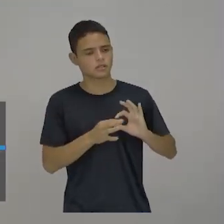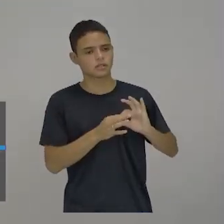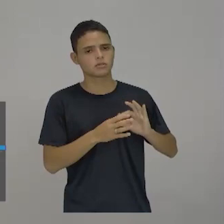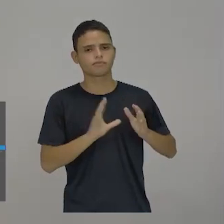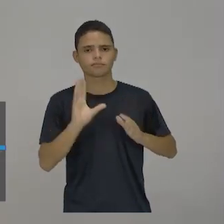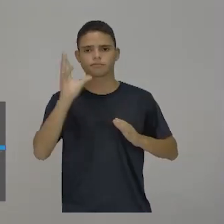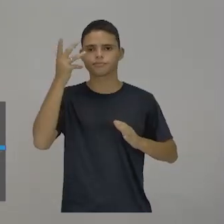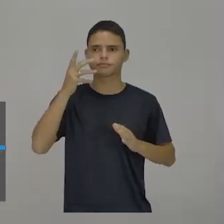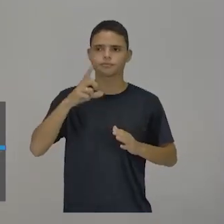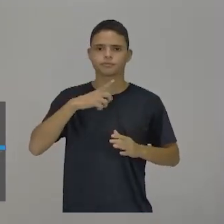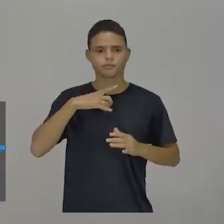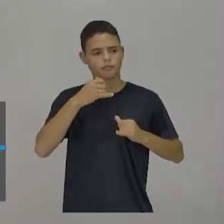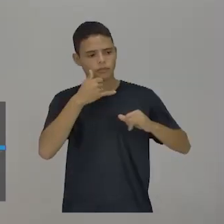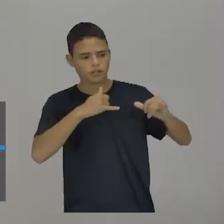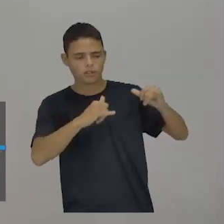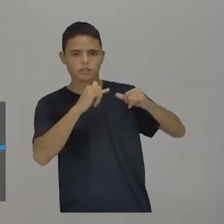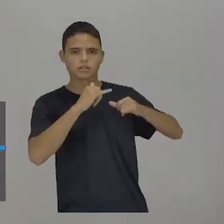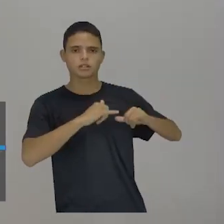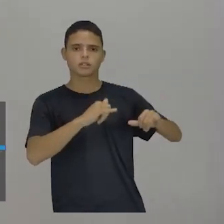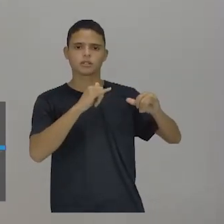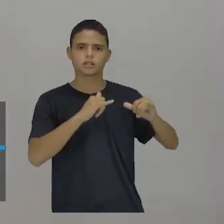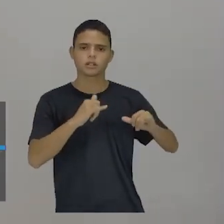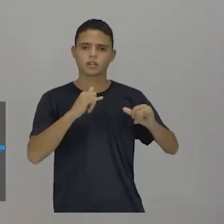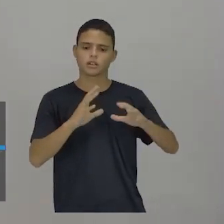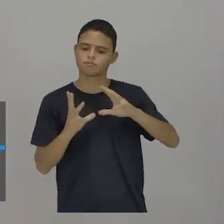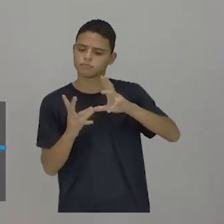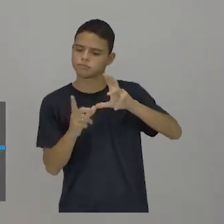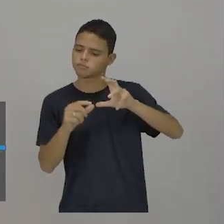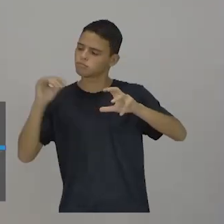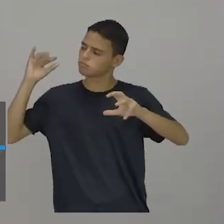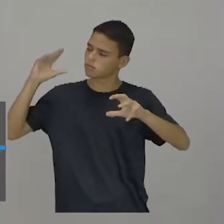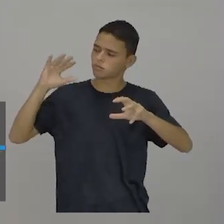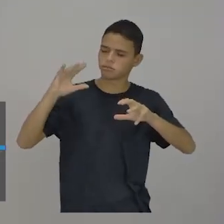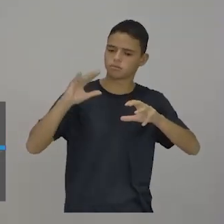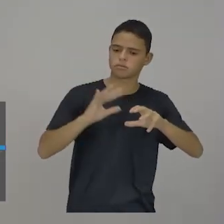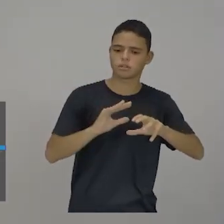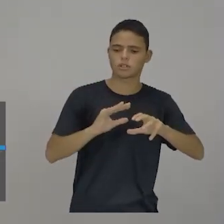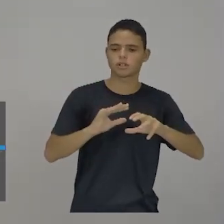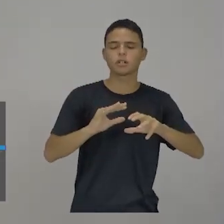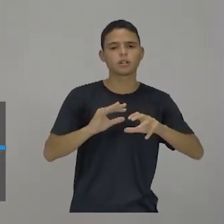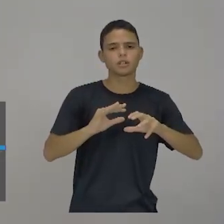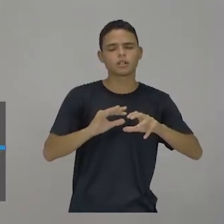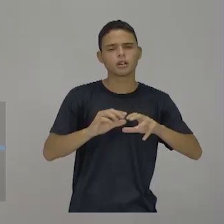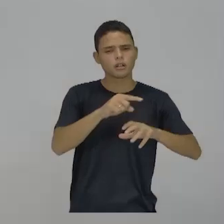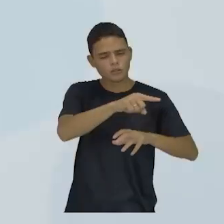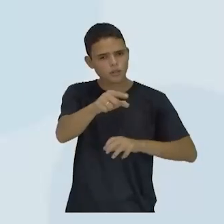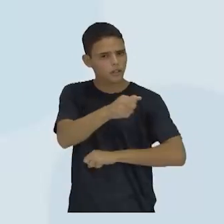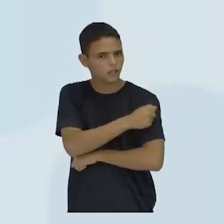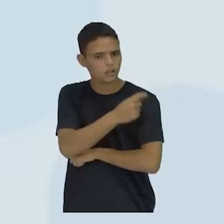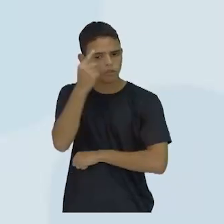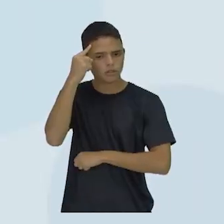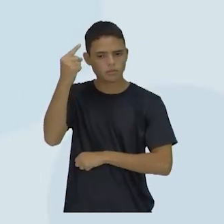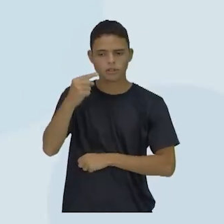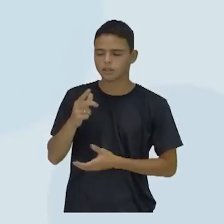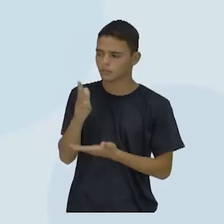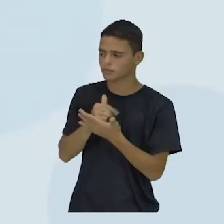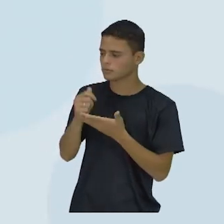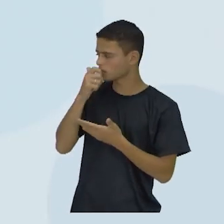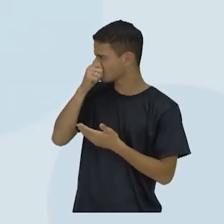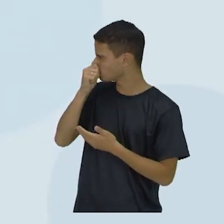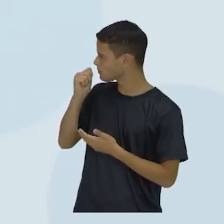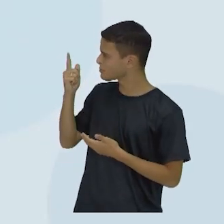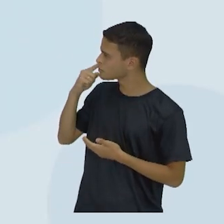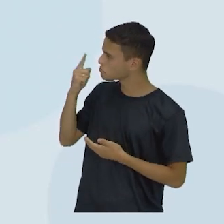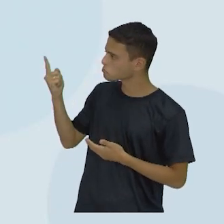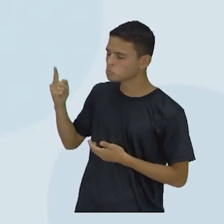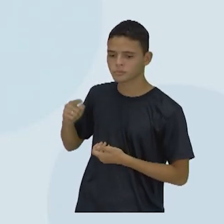foi noticiado, que estavam sendo invadida a Terra, eu quero que os alunos pensem, de acordo com essa imagem aí, se tem algo relacionado,